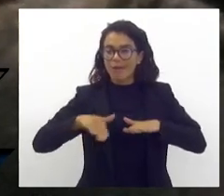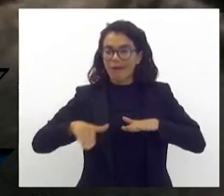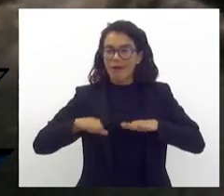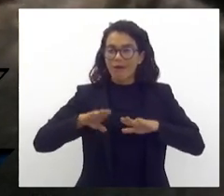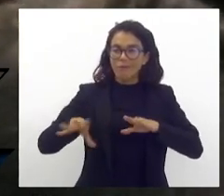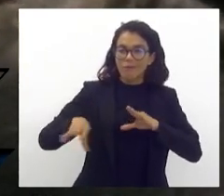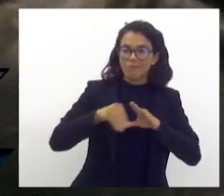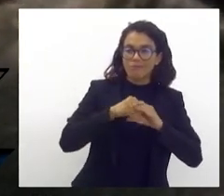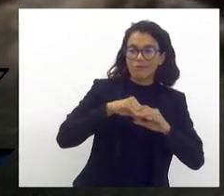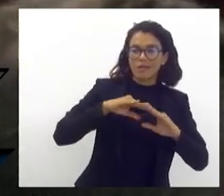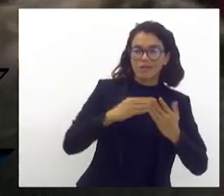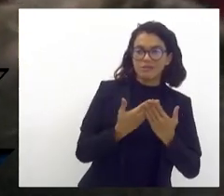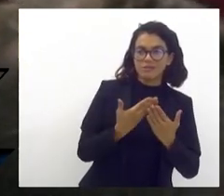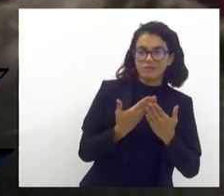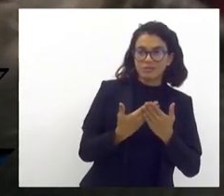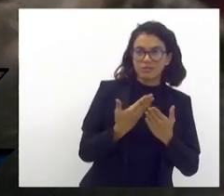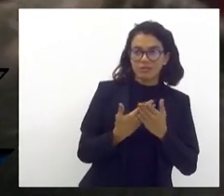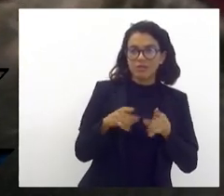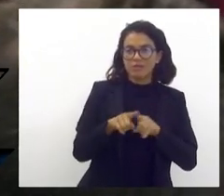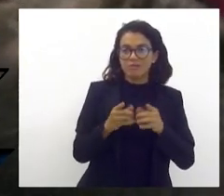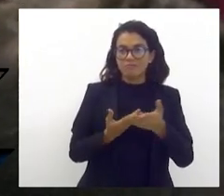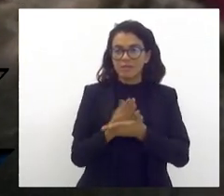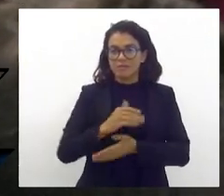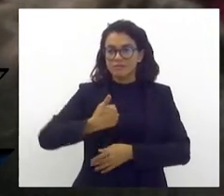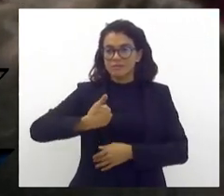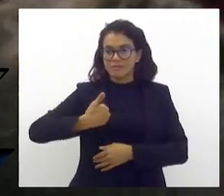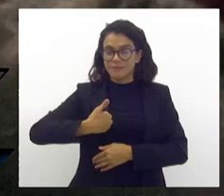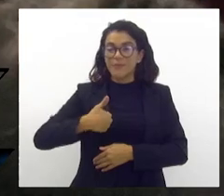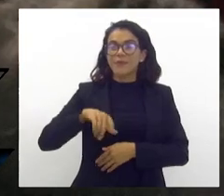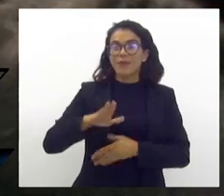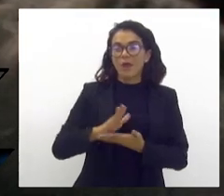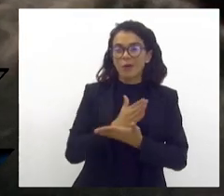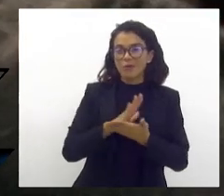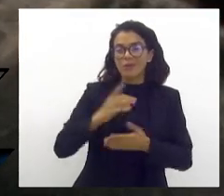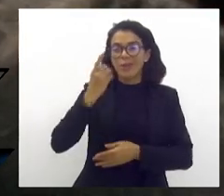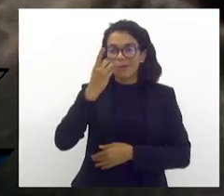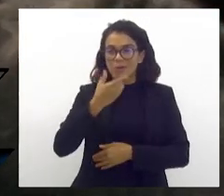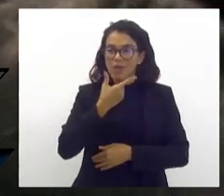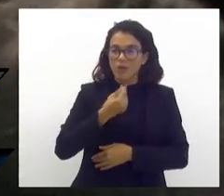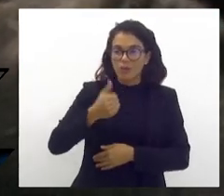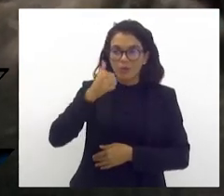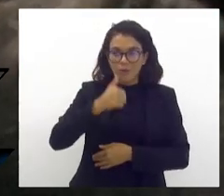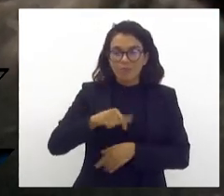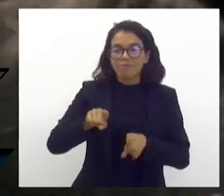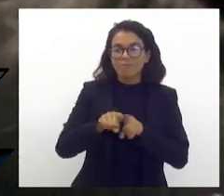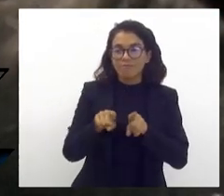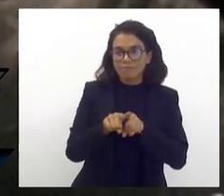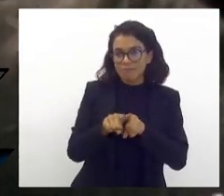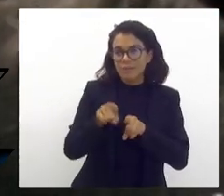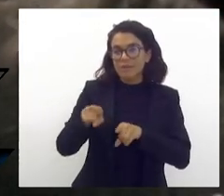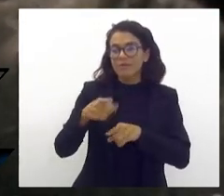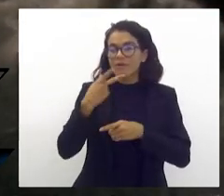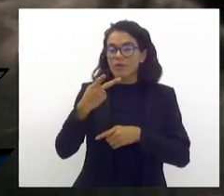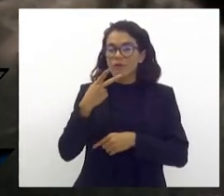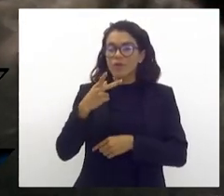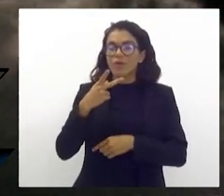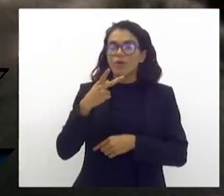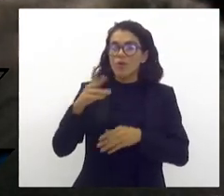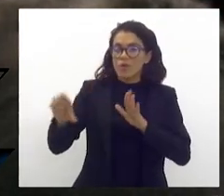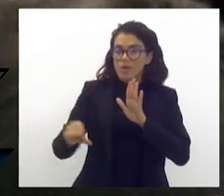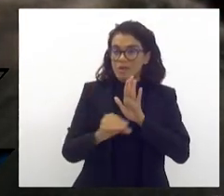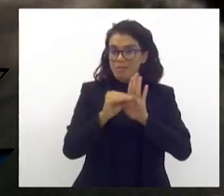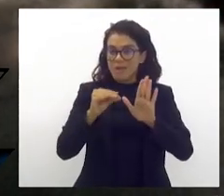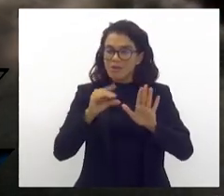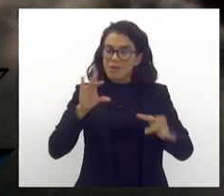escolas passe aqui em primeira. Alguns deputados e deputadas, como o próprio deputado Luiz Paulo, fez uma emenda